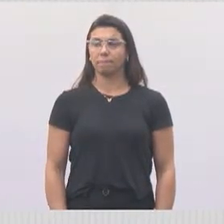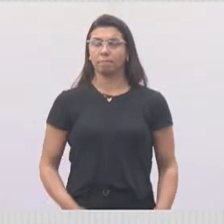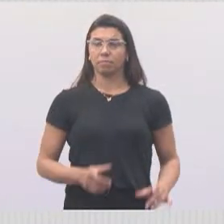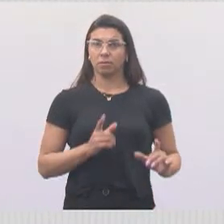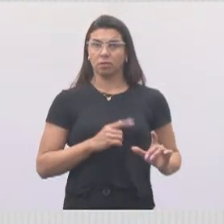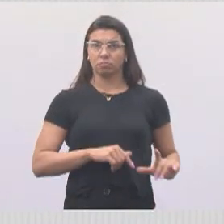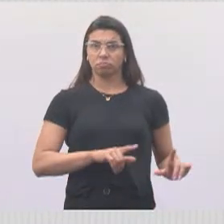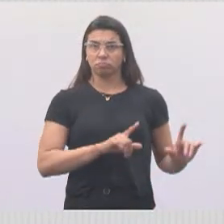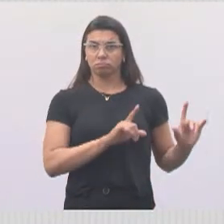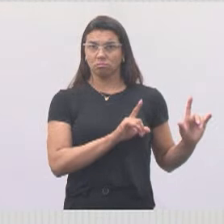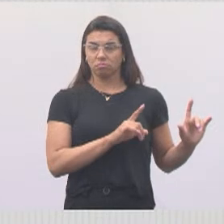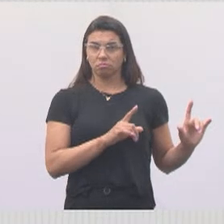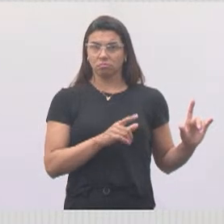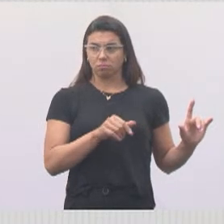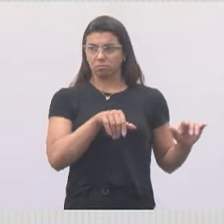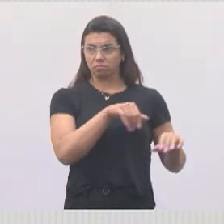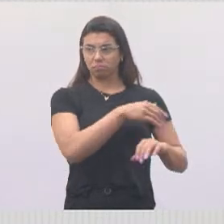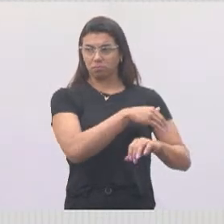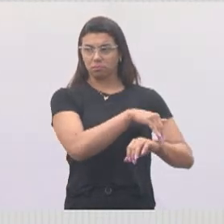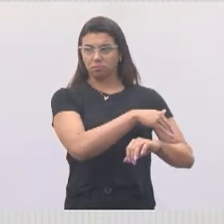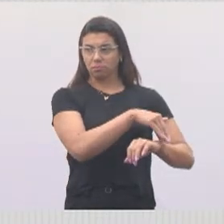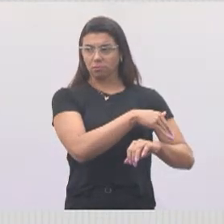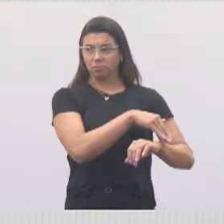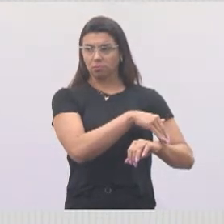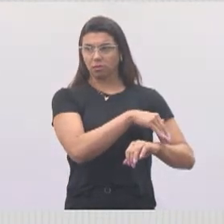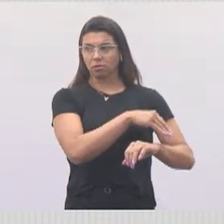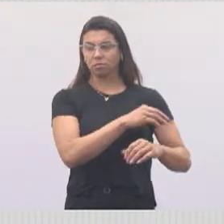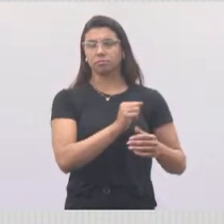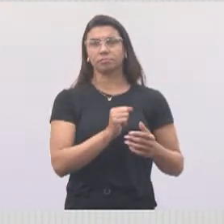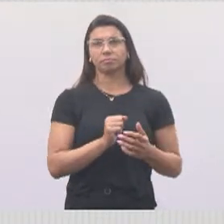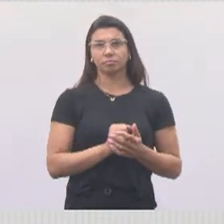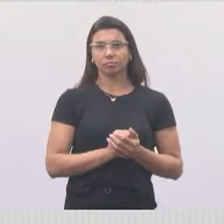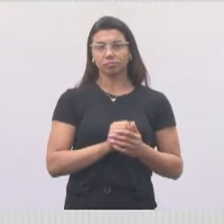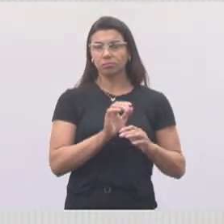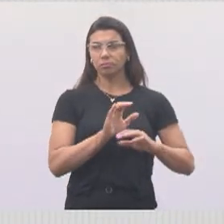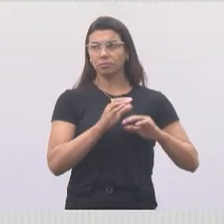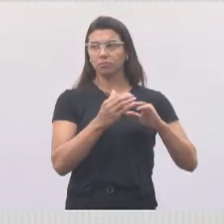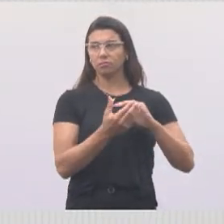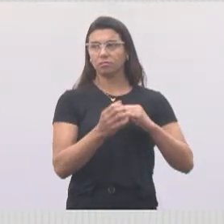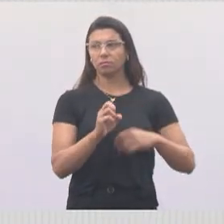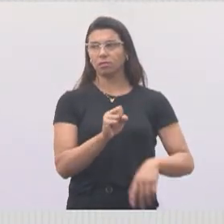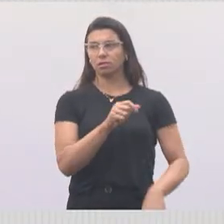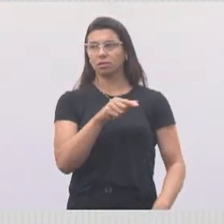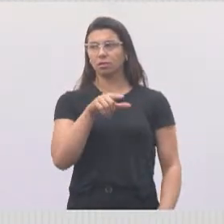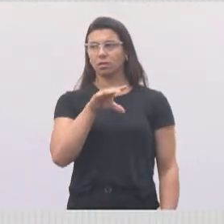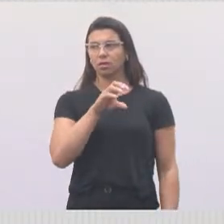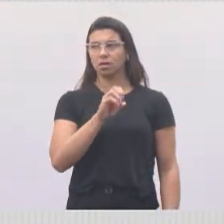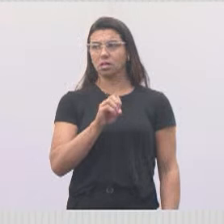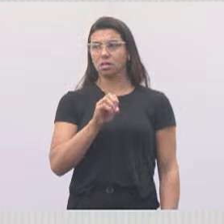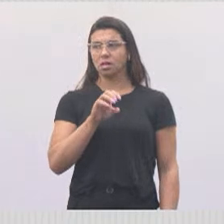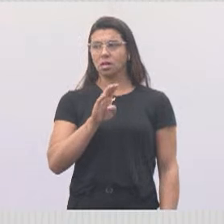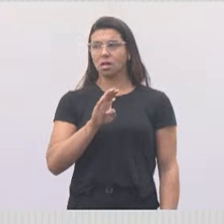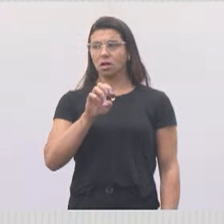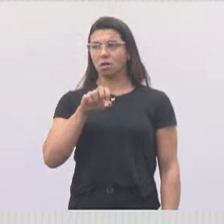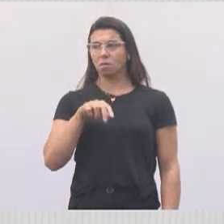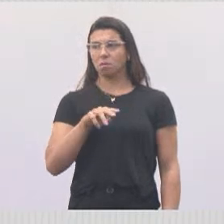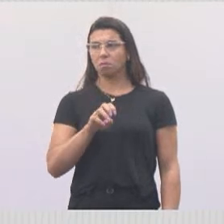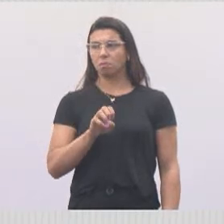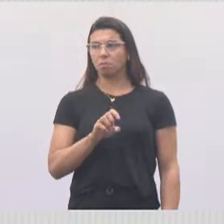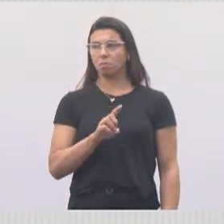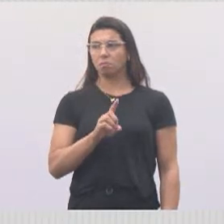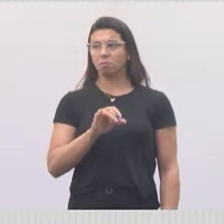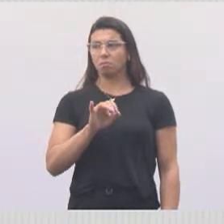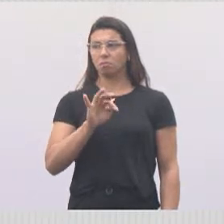Estivemos lá na rua Benedito Braga de Mesquita, lá no SECAP. Tá, nós solicitamos a equipe do Tapa Buraco que